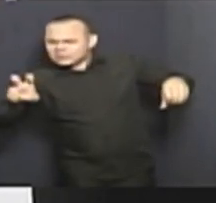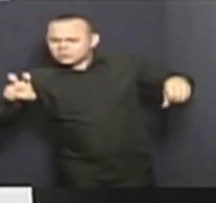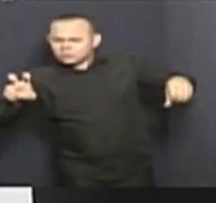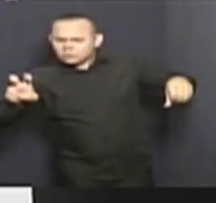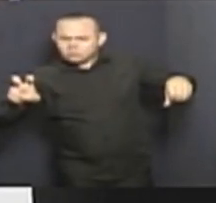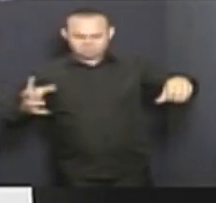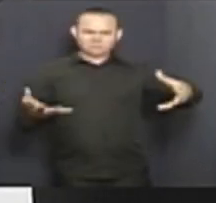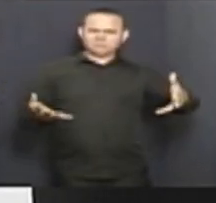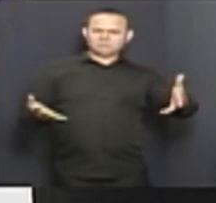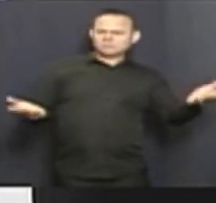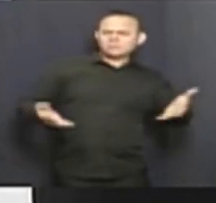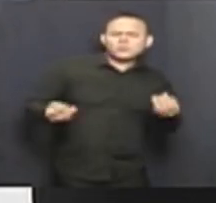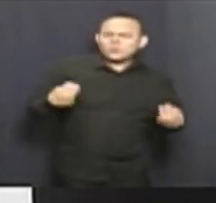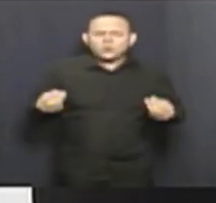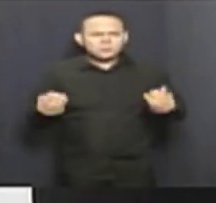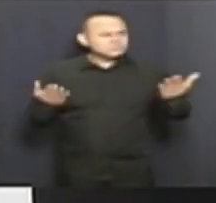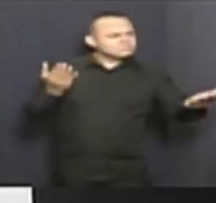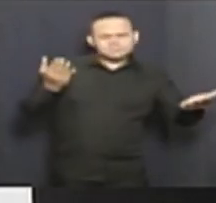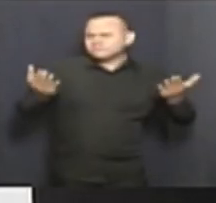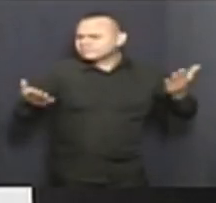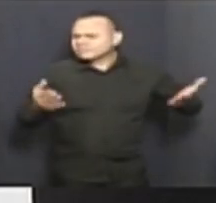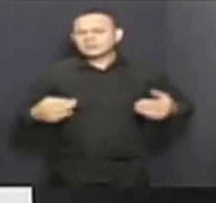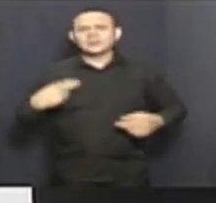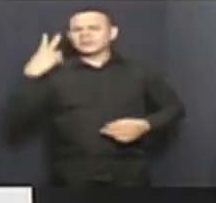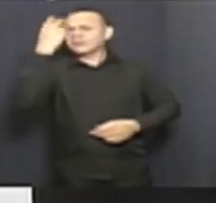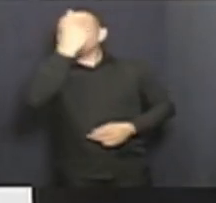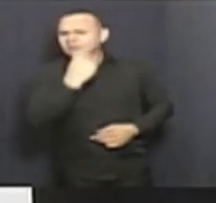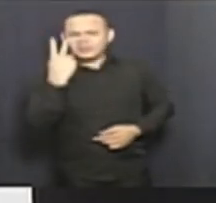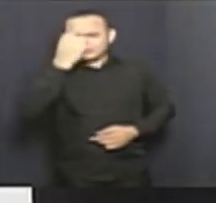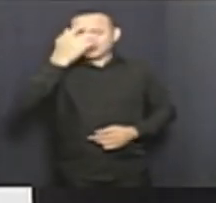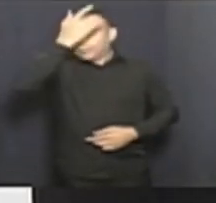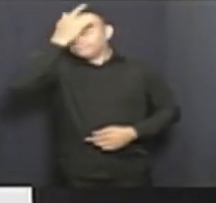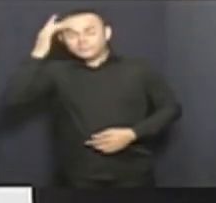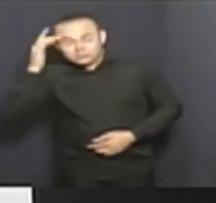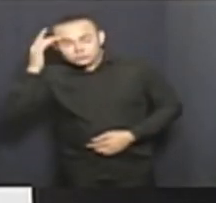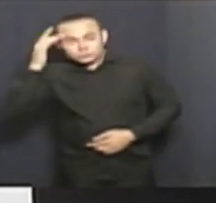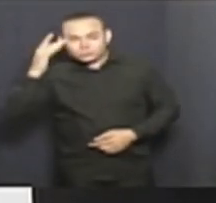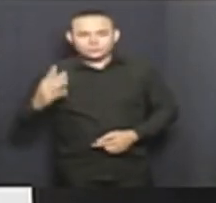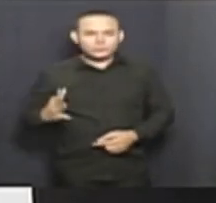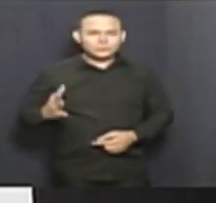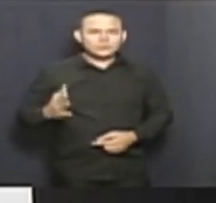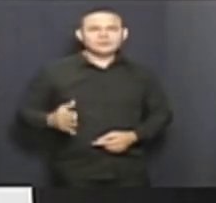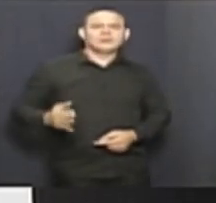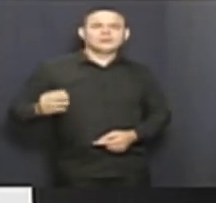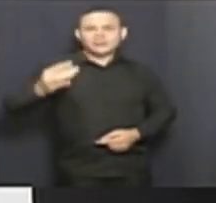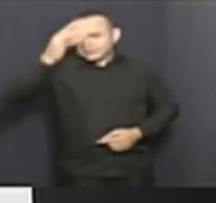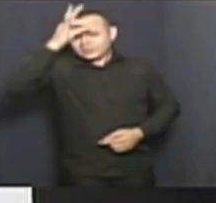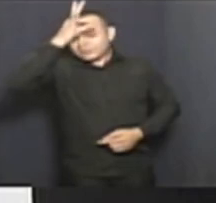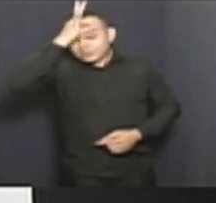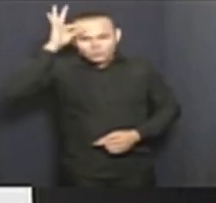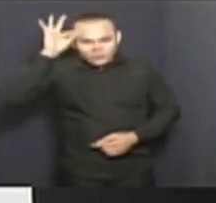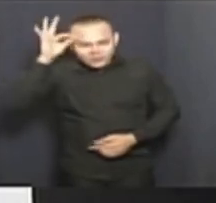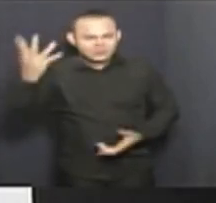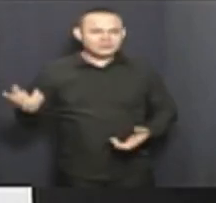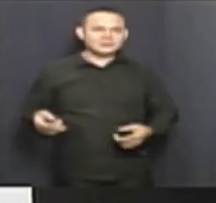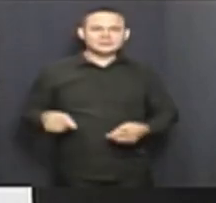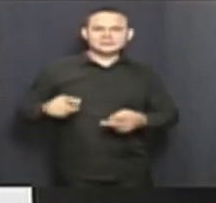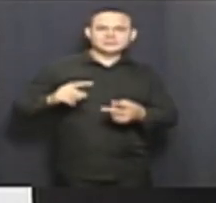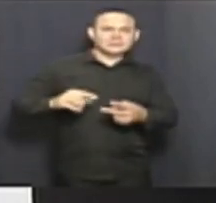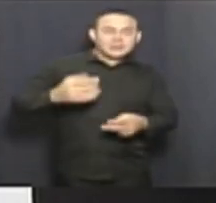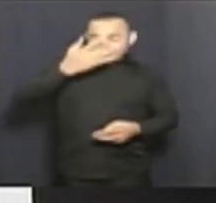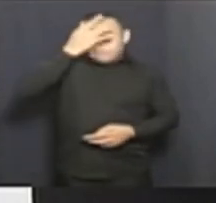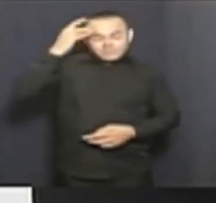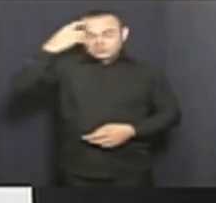internet né a enganar o em cauto o cidadão cuidando que tá aí preocupado com a